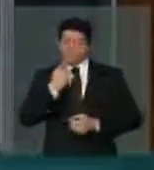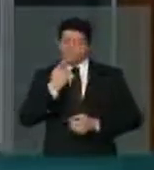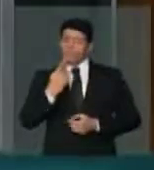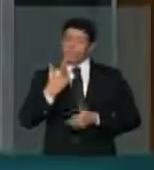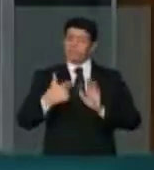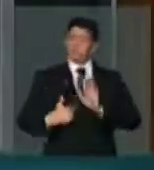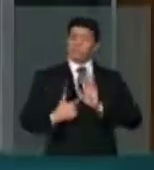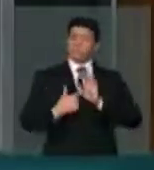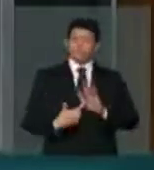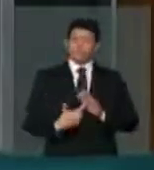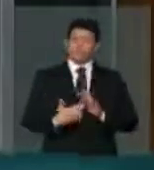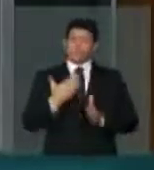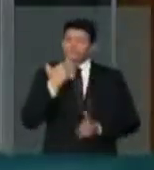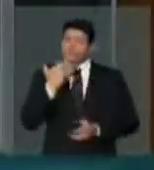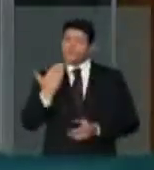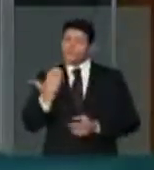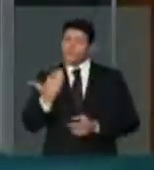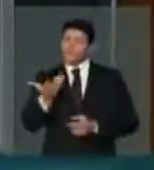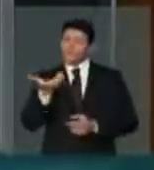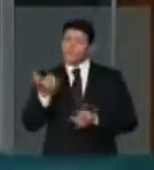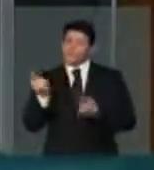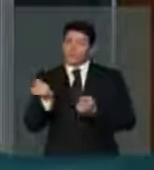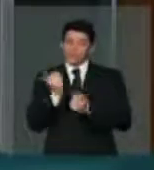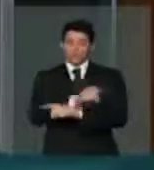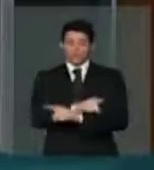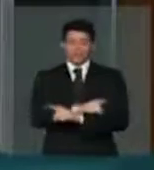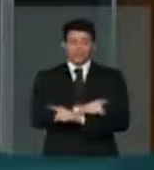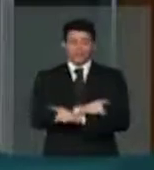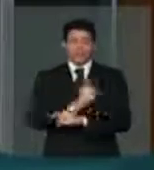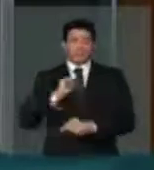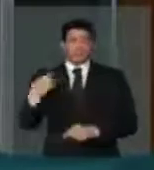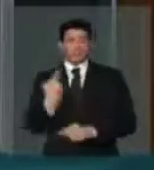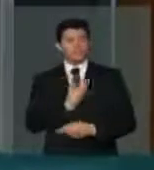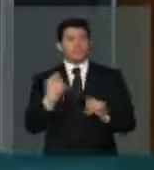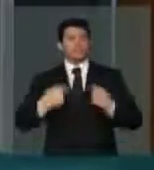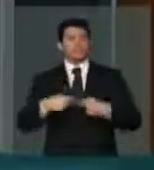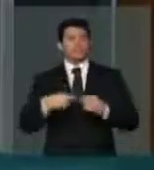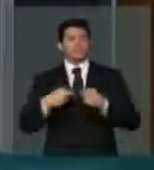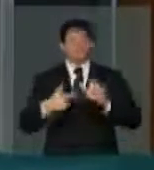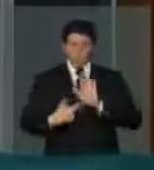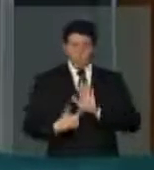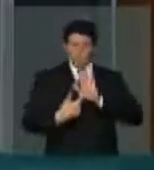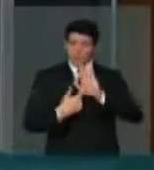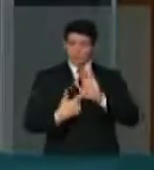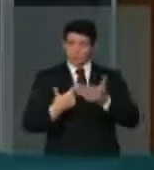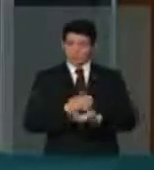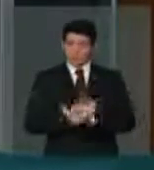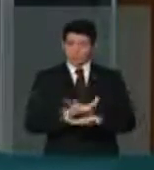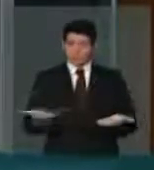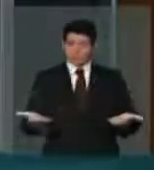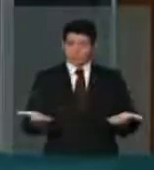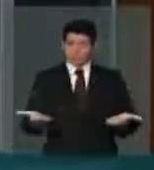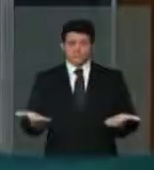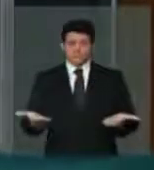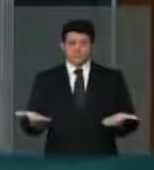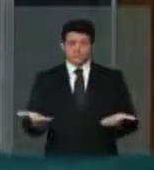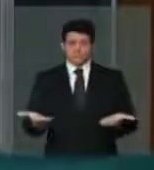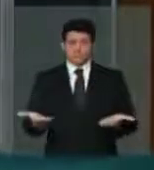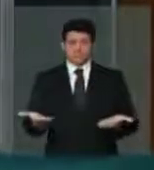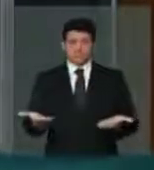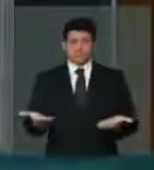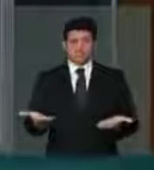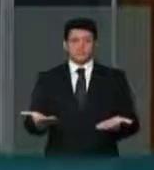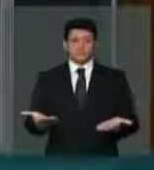defender o contrário. A gente tem que colocar na mesa a discussão, e eu até